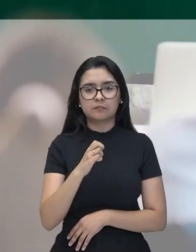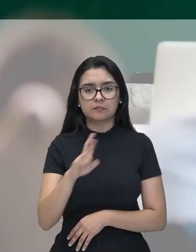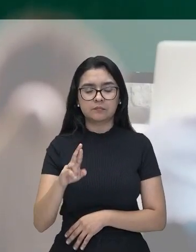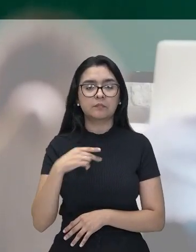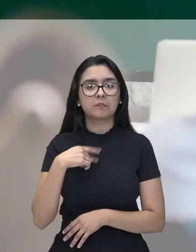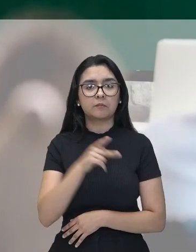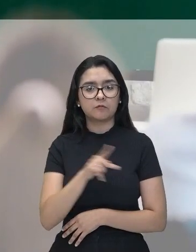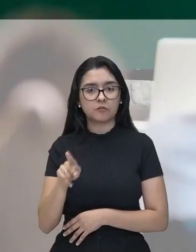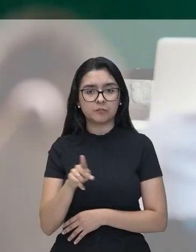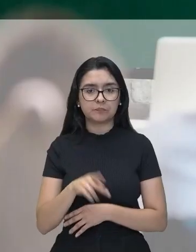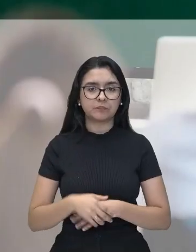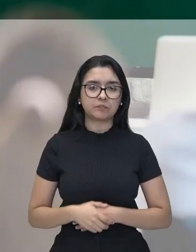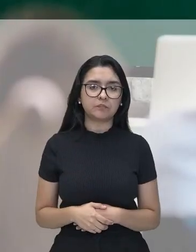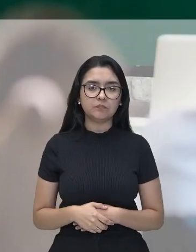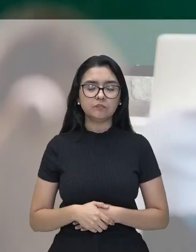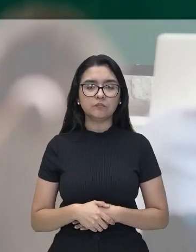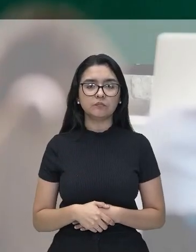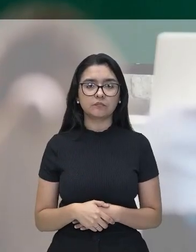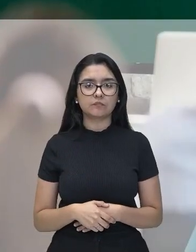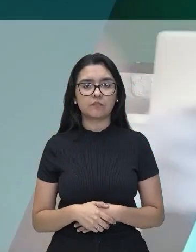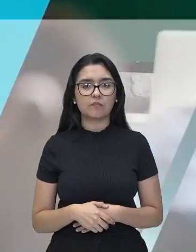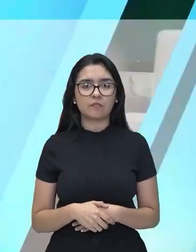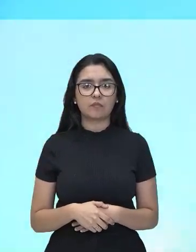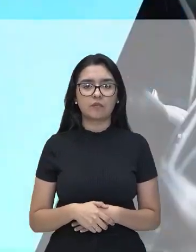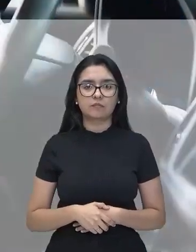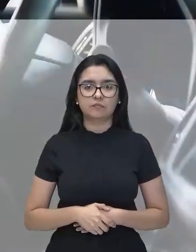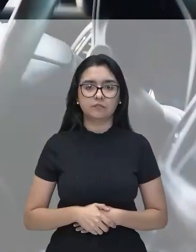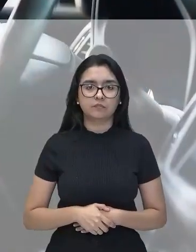professor. She's a teacher.